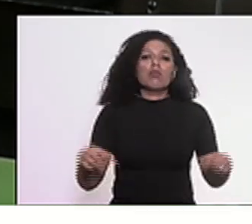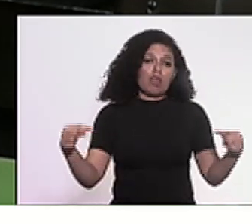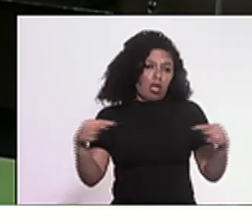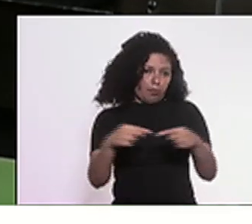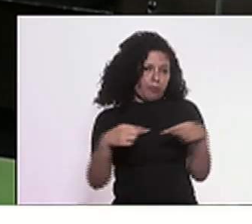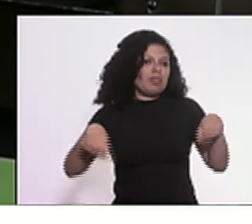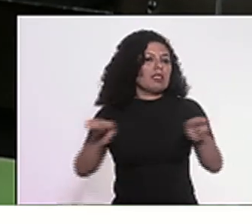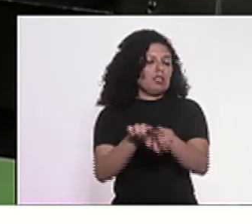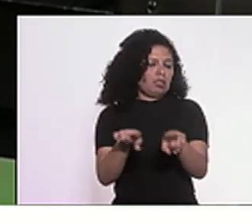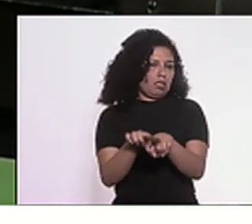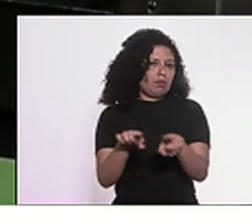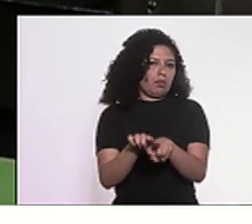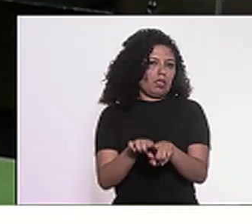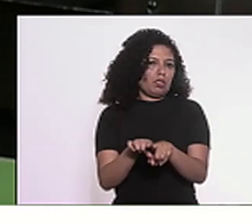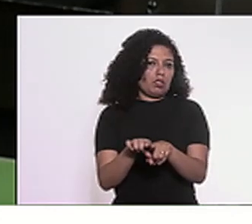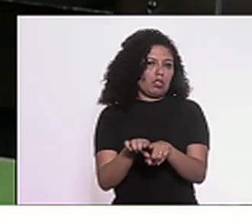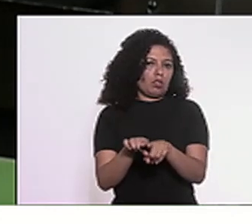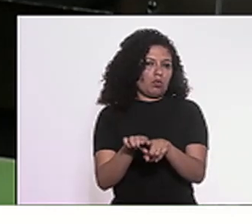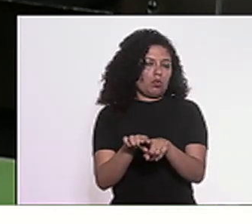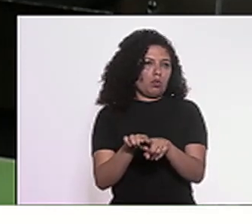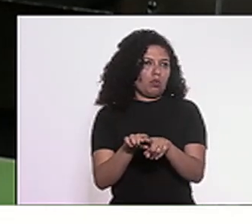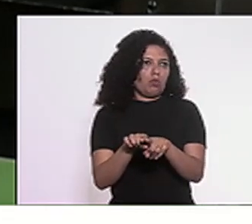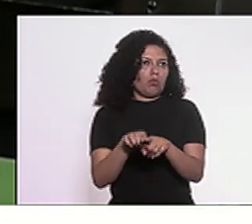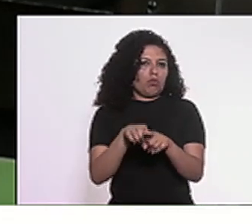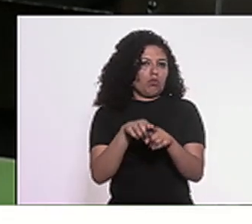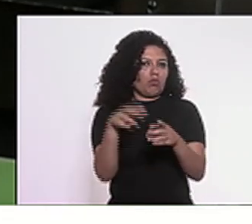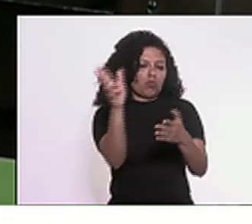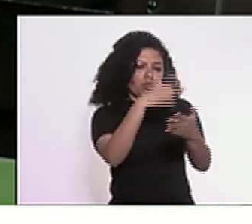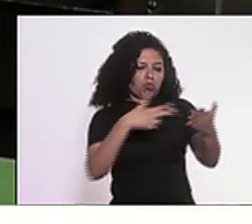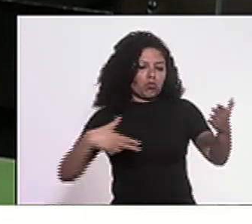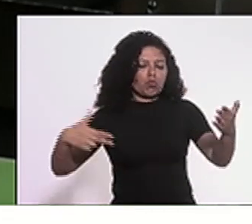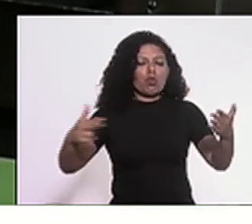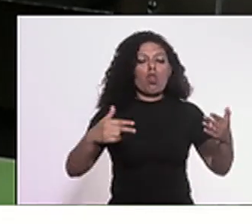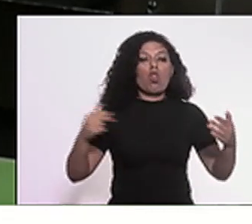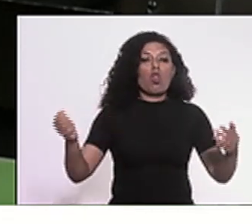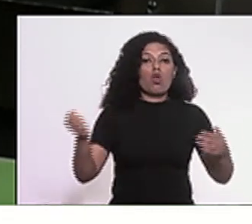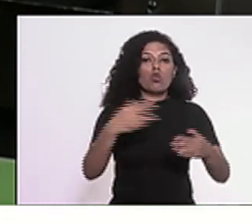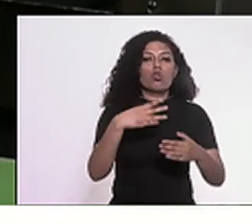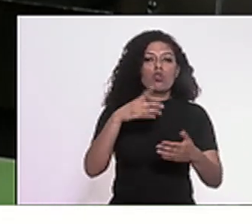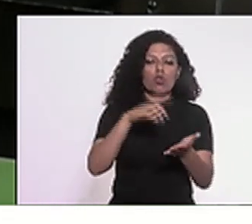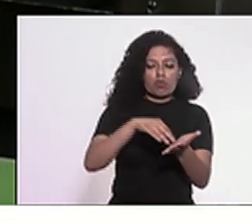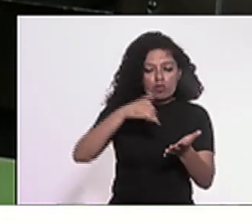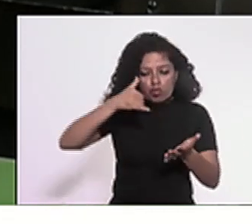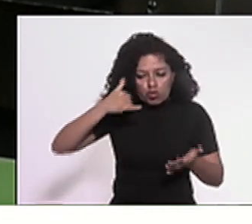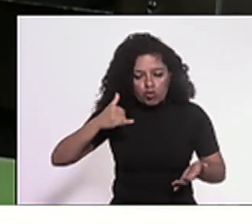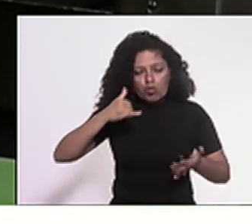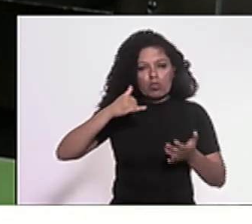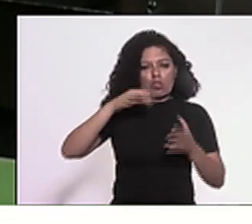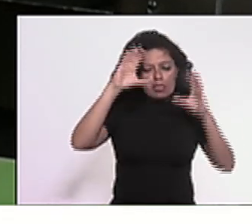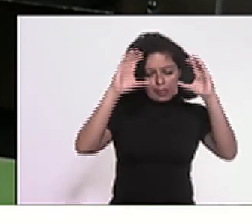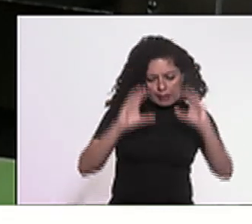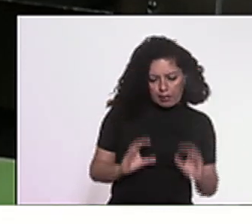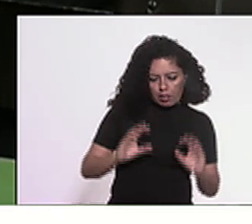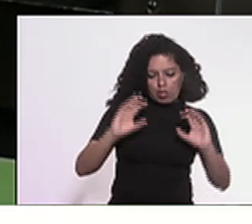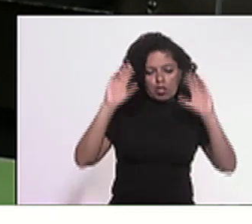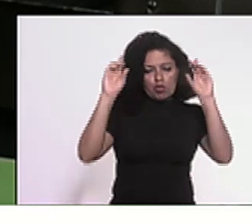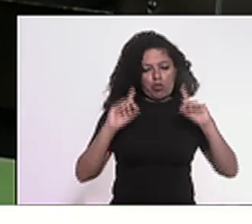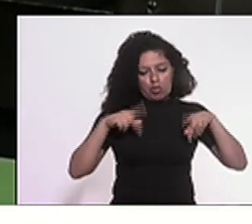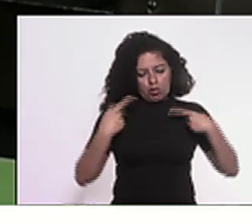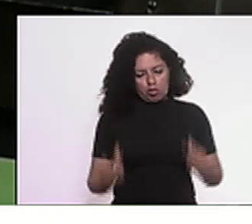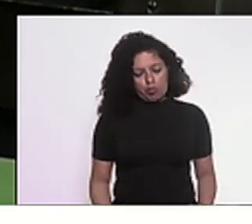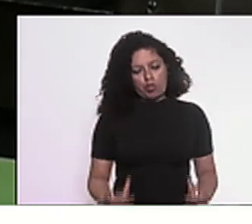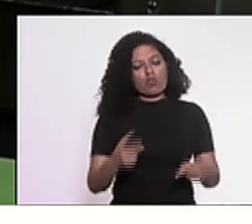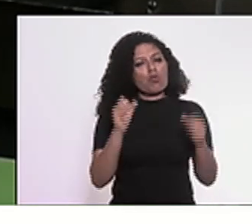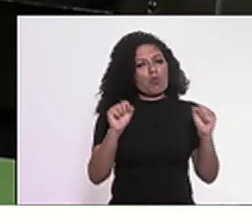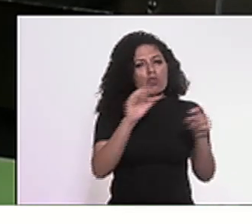nesse nosso novo DISC, né? Que é um DISC Cidadania e Direitos Humanos, que pode atender a todos